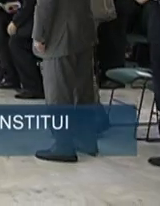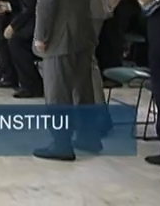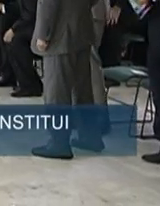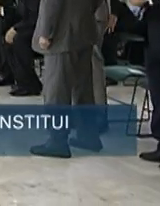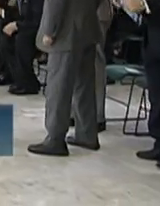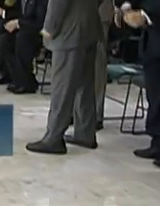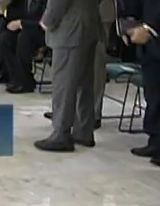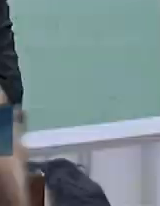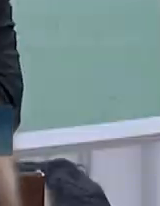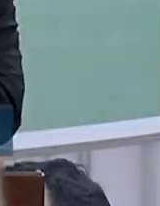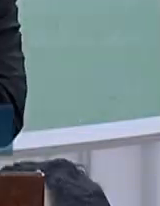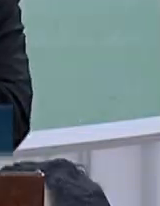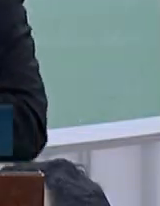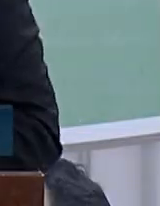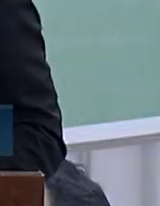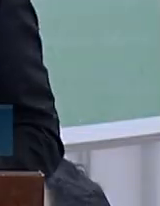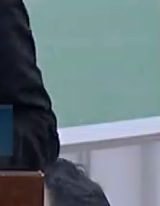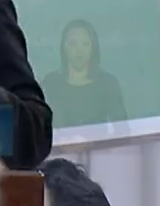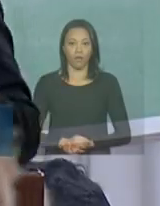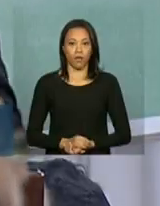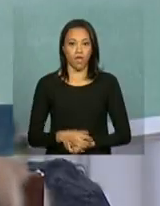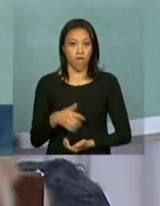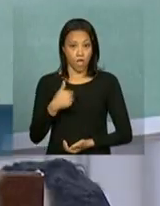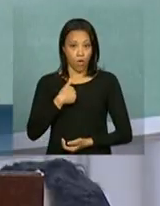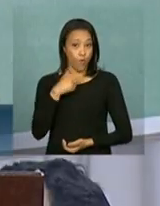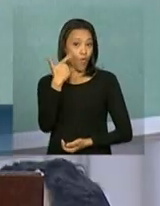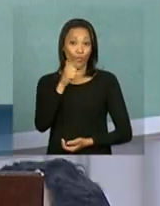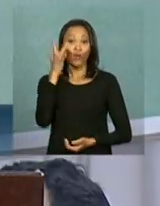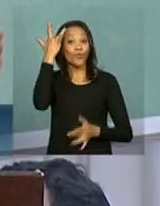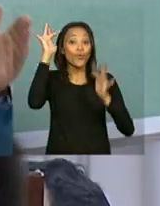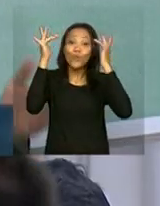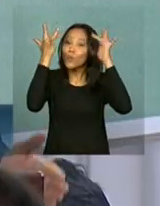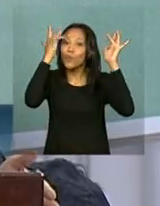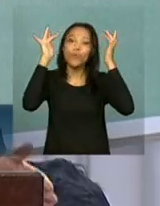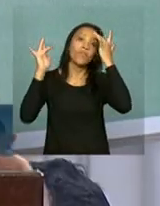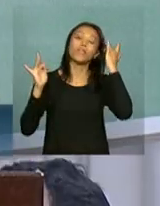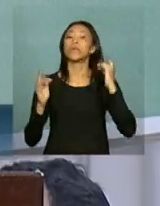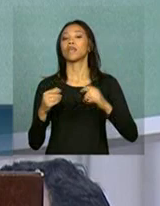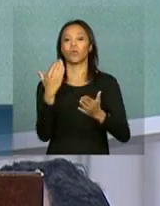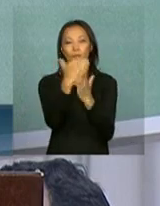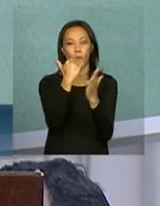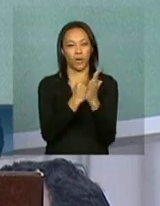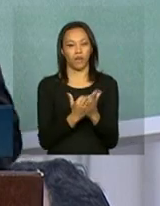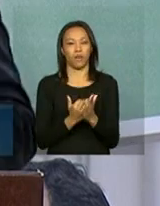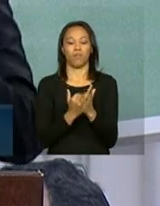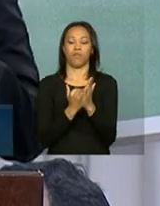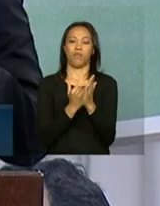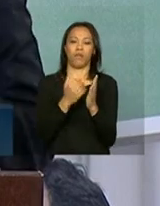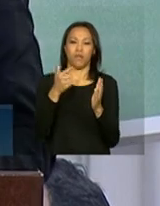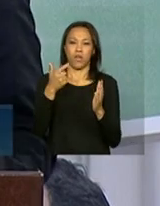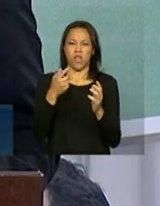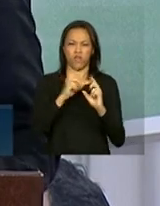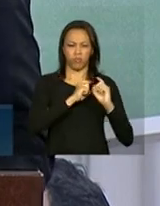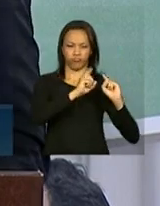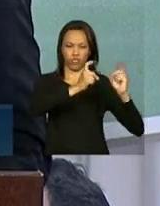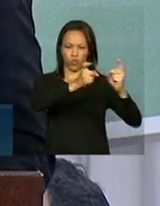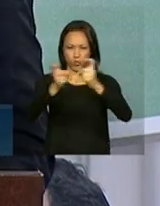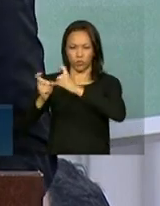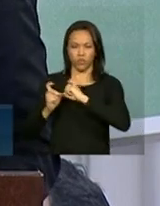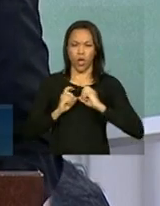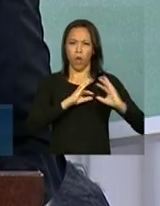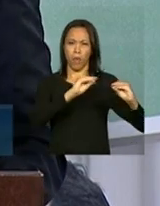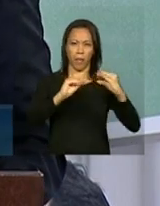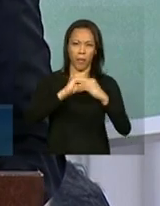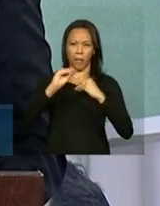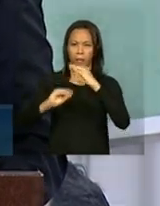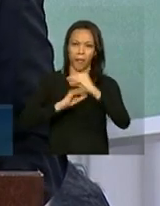Eu não tenho dúvida nenhuma que o Mais Médicos, o debate que ele gerou, o debate que nós tivemos no período do